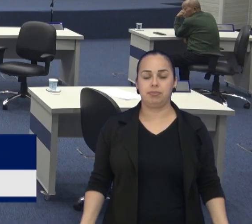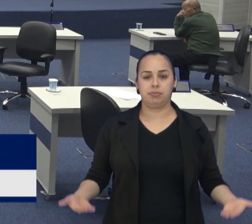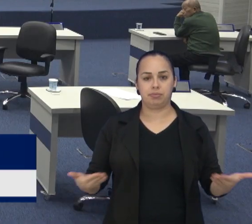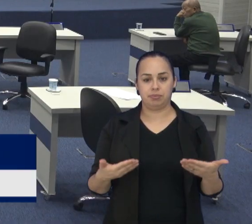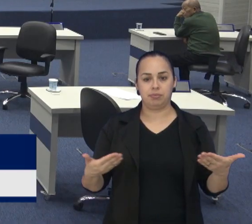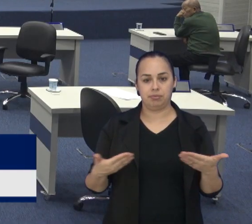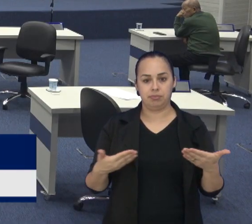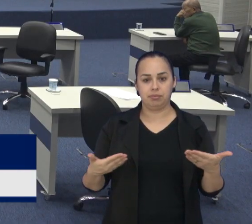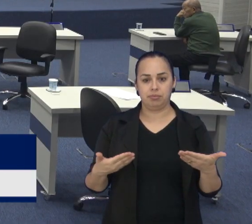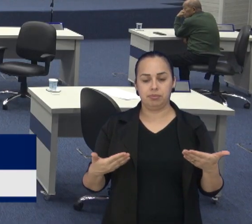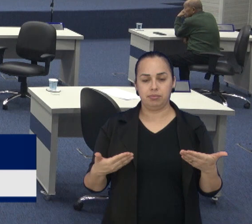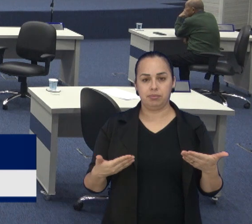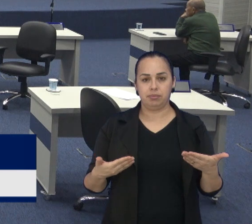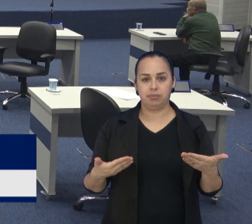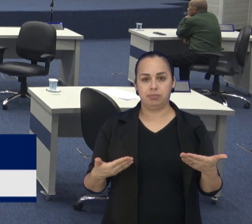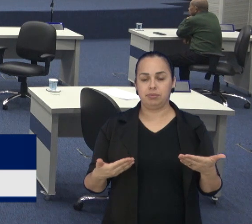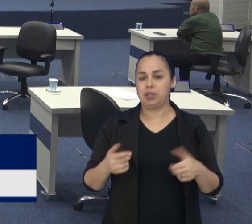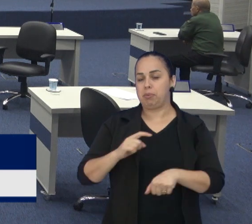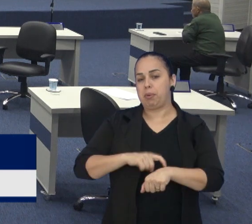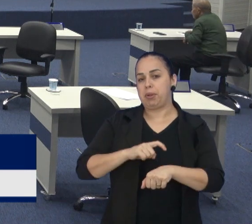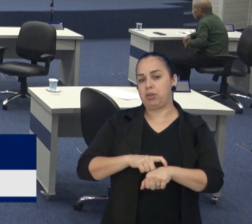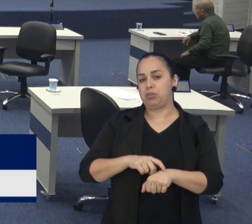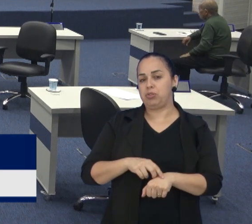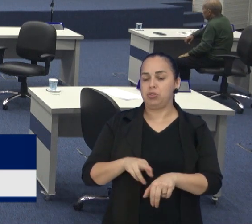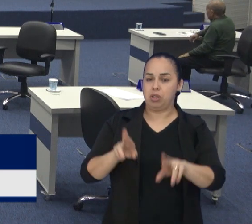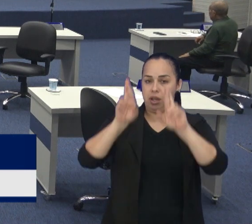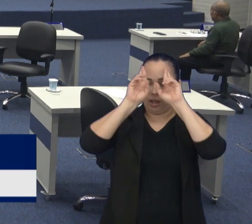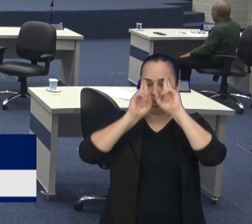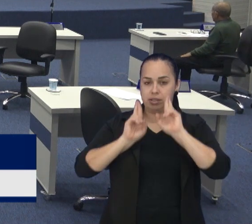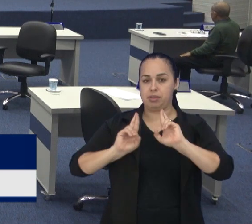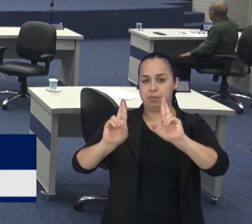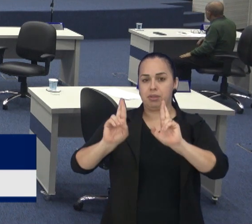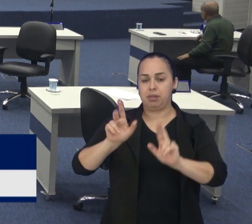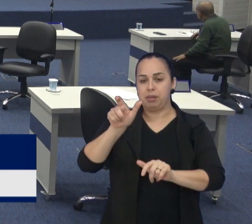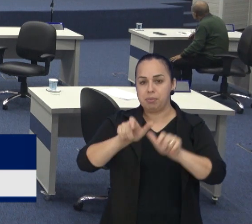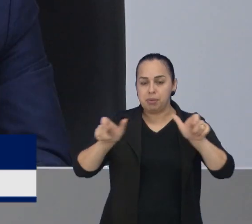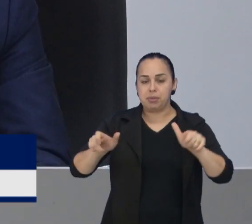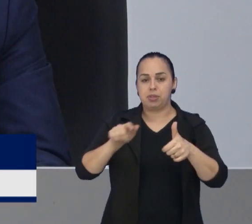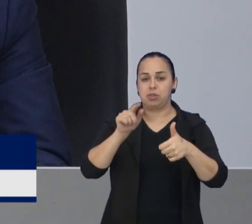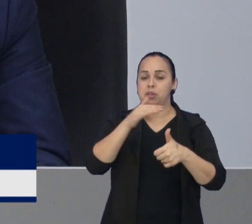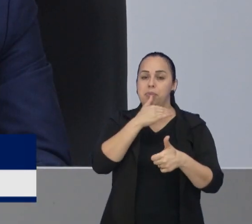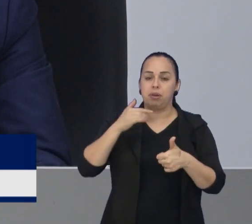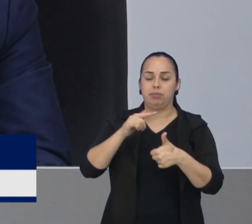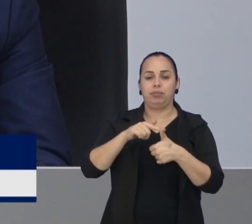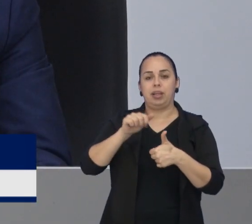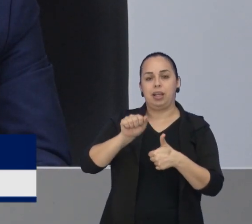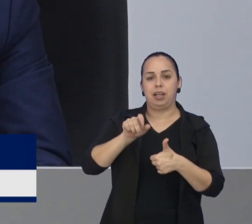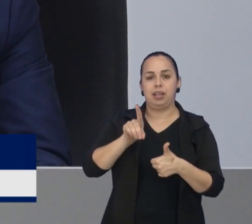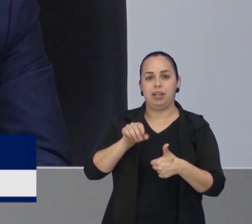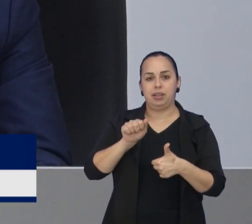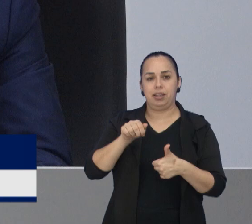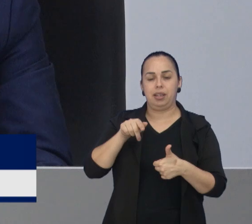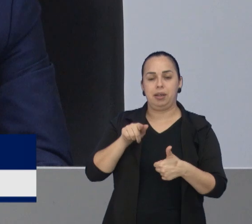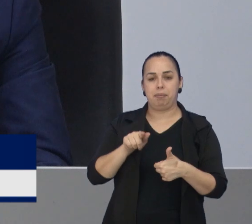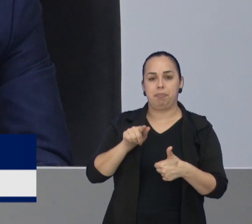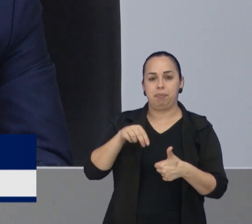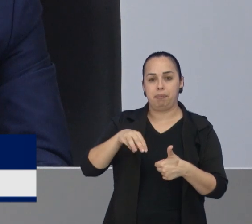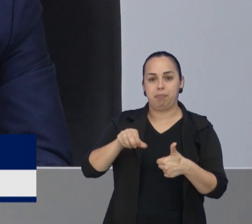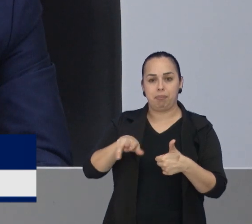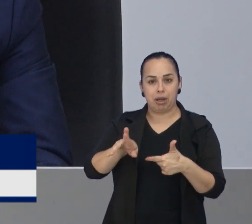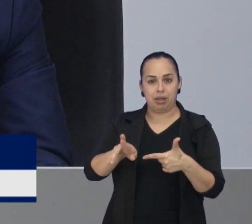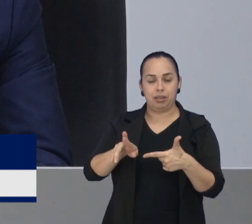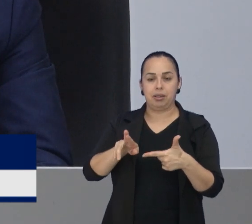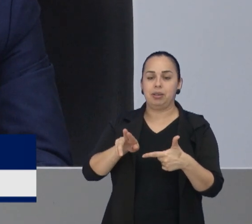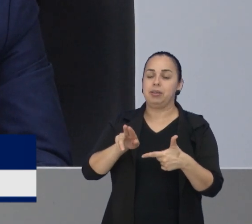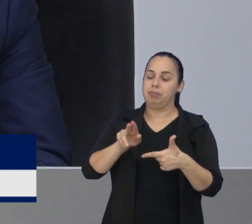Passaremos agora ao minuto de silêncio pelo passamento de Ademar Nascimento Braga,